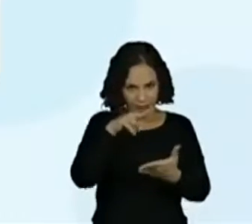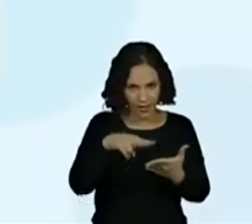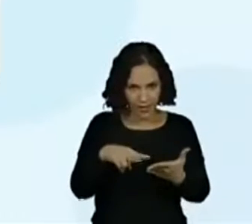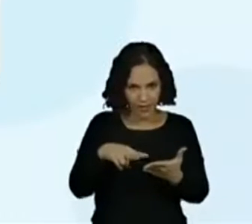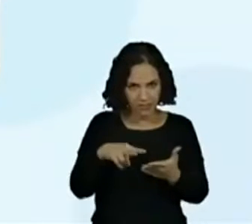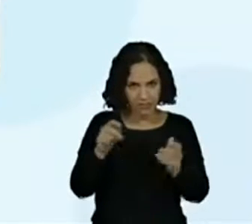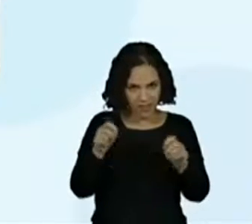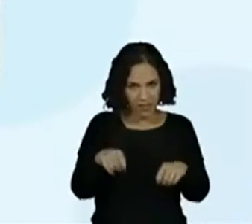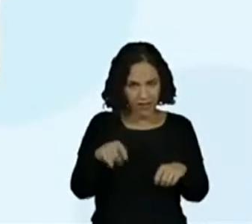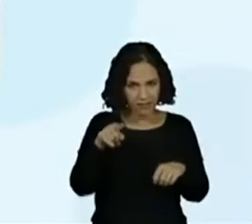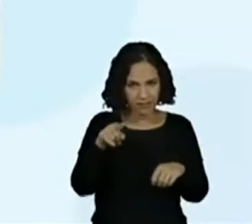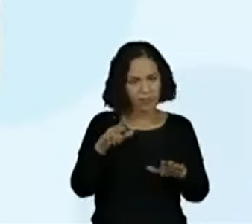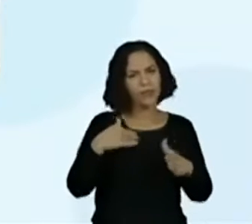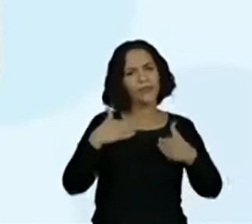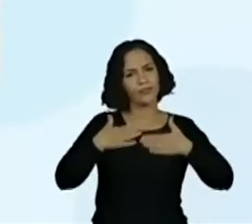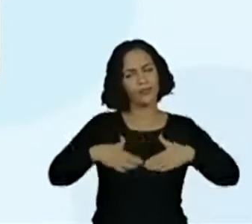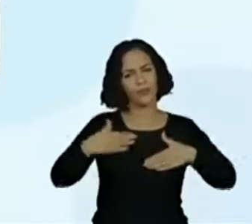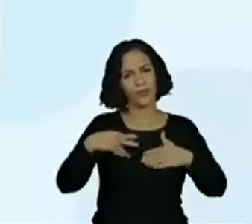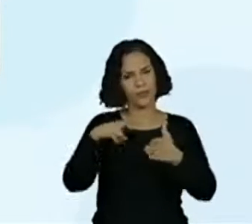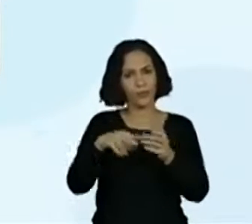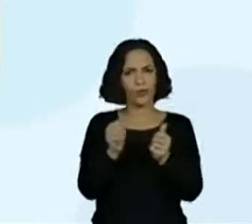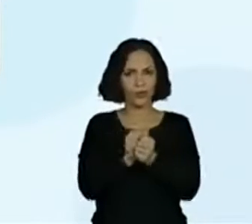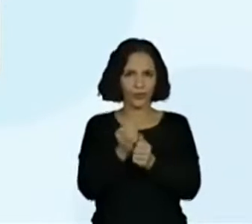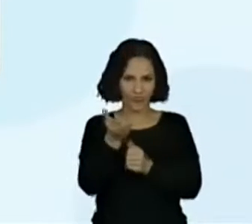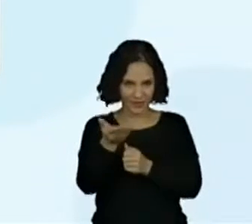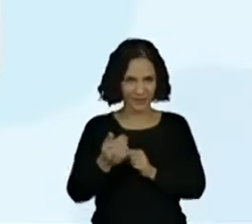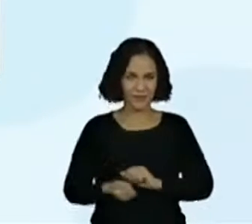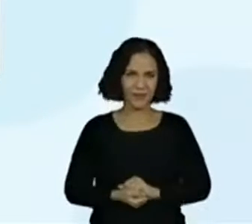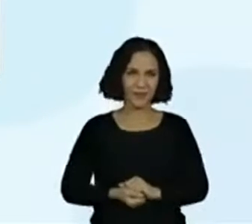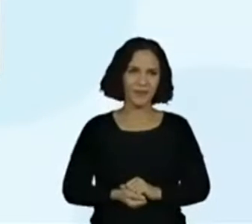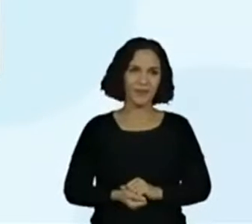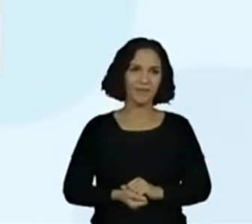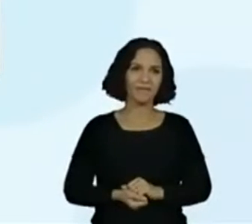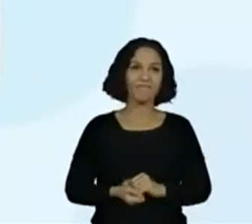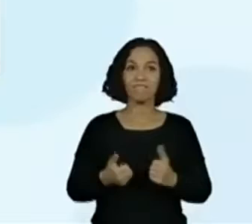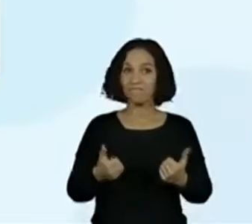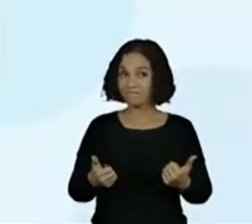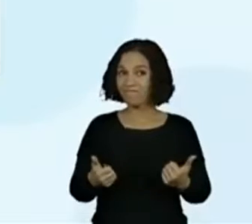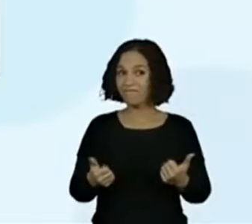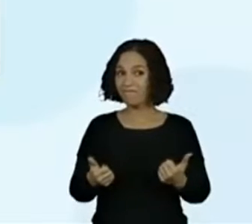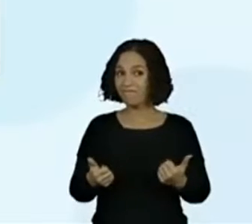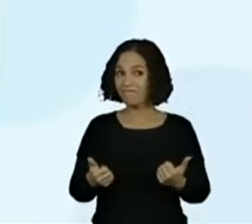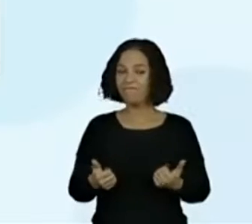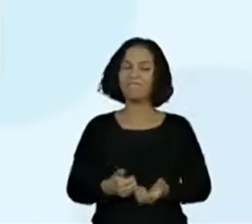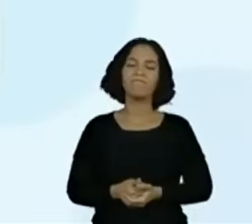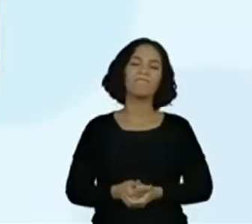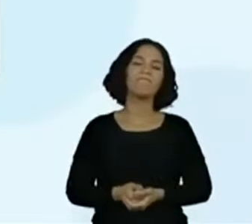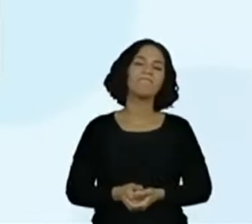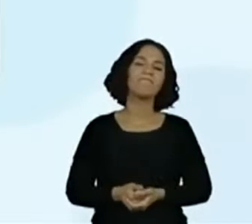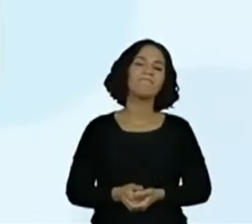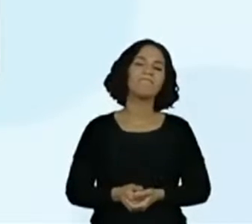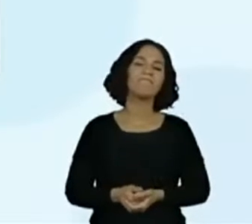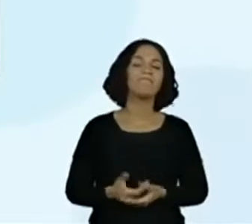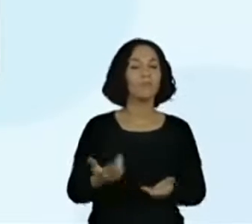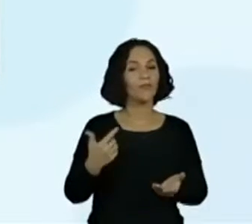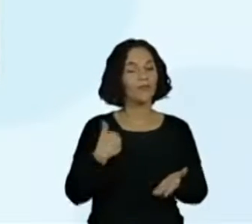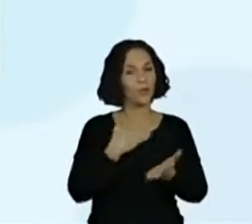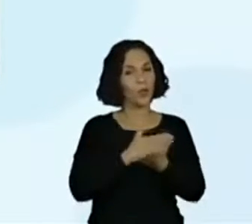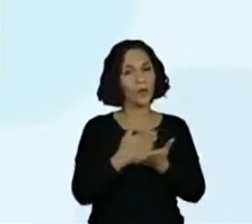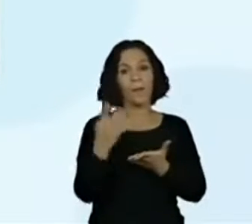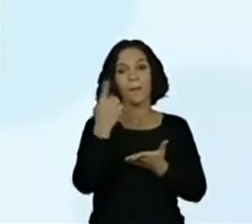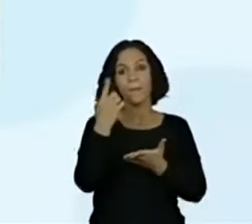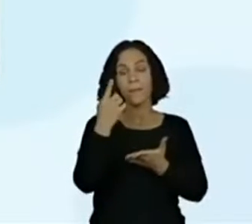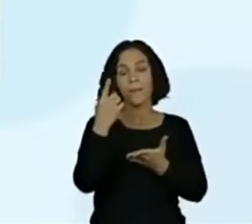fiquem tranquilos, a professora Kelly vai ler junto com vocês. Tudo bem? Perfeito, então? Vou começar, vou ler